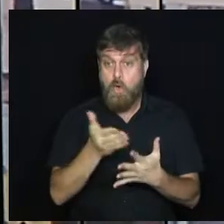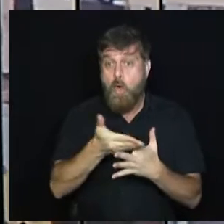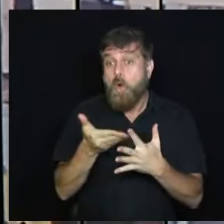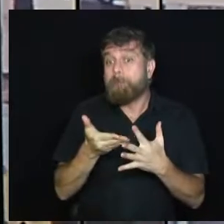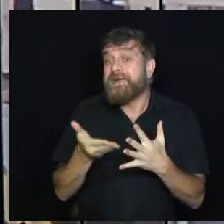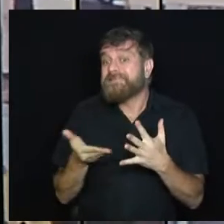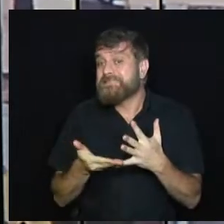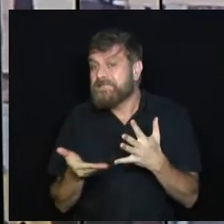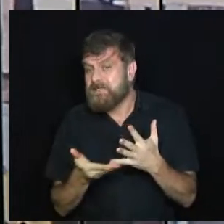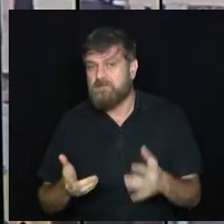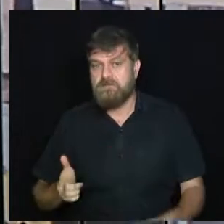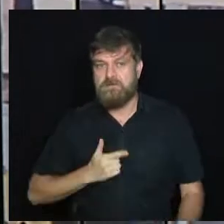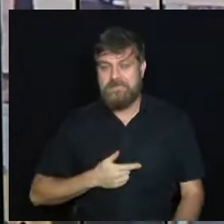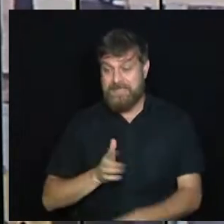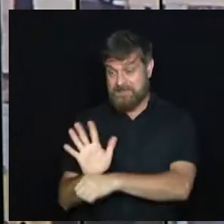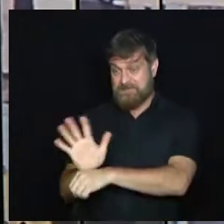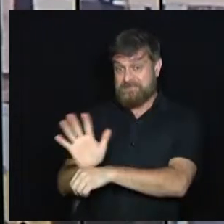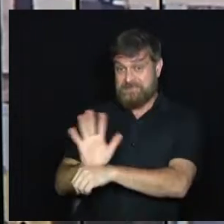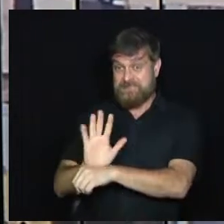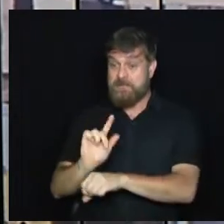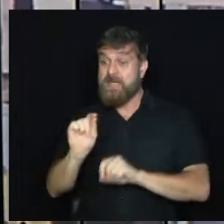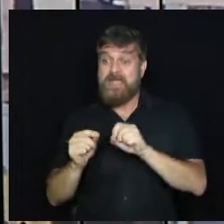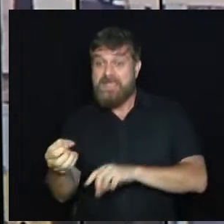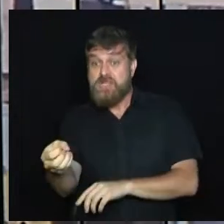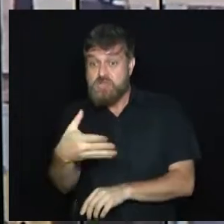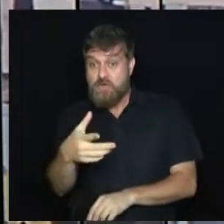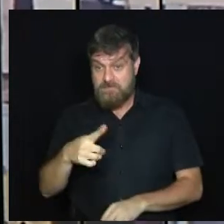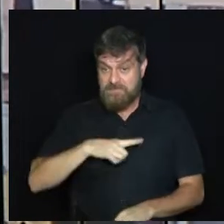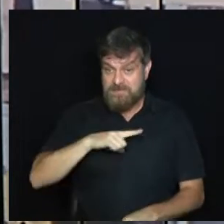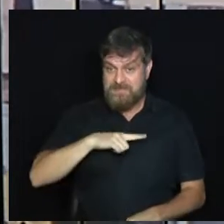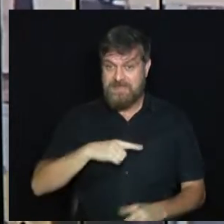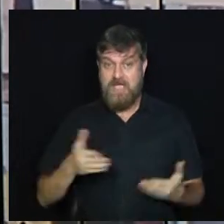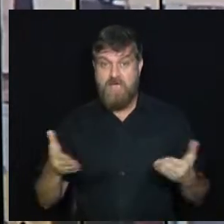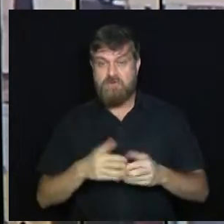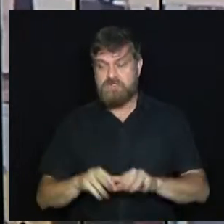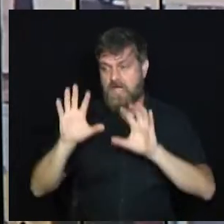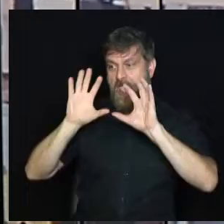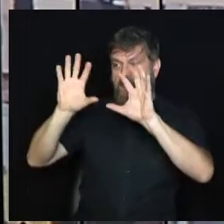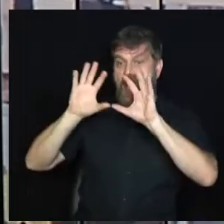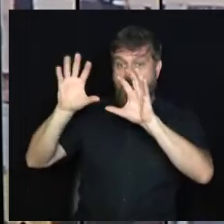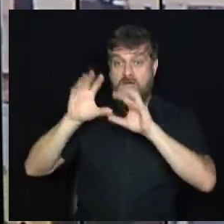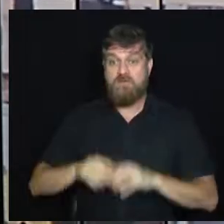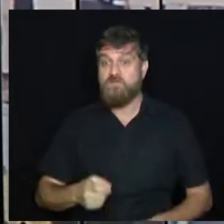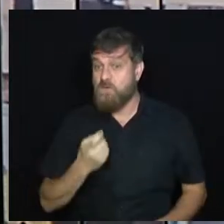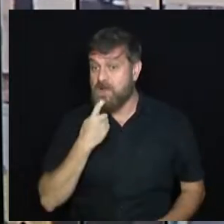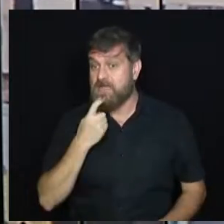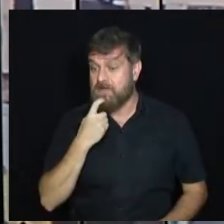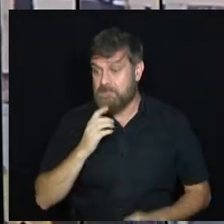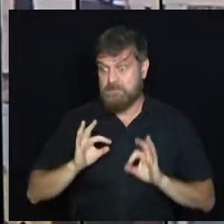Tem ainda a agenda de cinema com as estreias. E hoje é dia de vôlei, Renata. Tem jogão aqui em Campinas. Não saia daí.